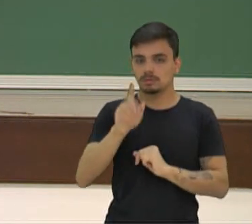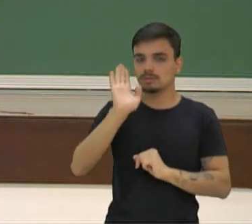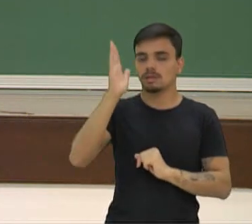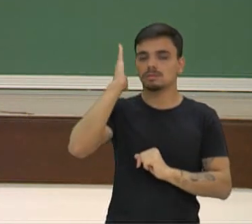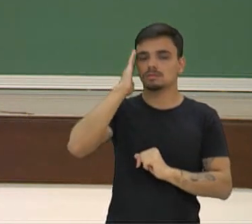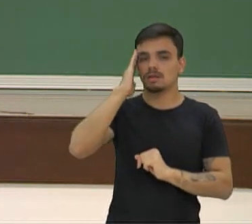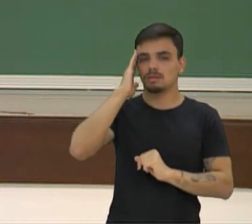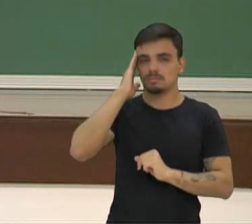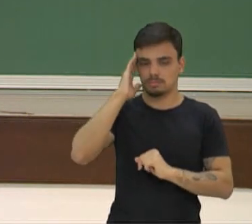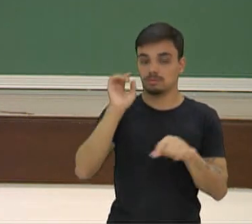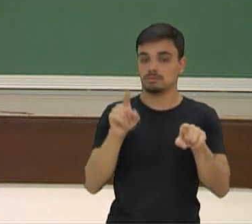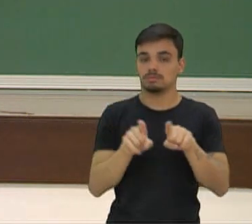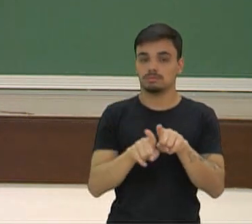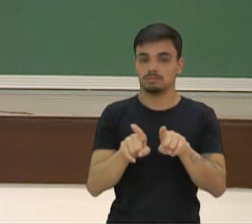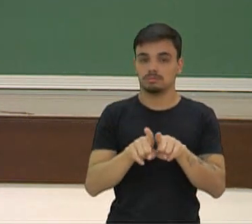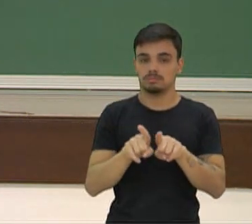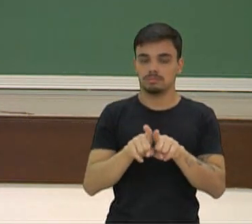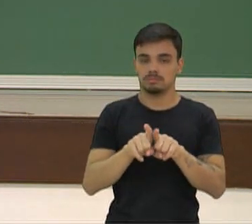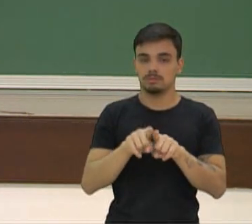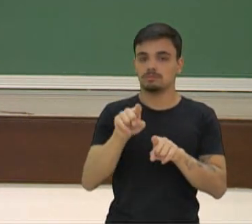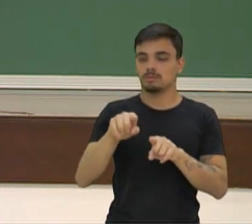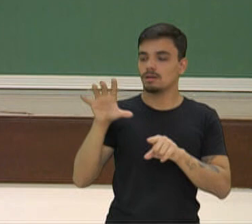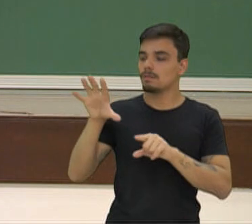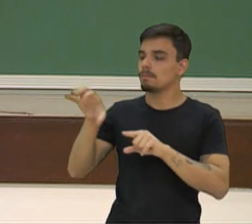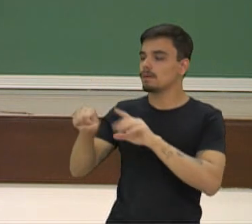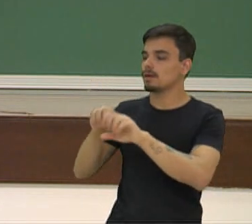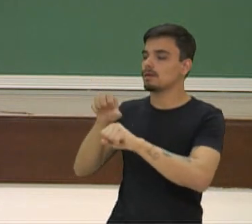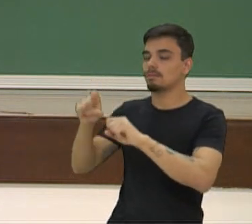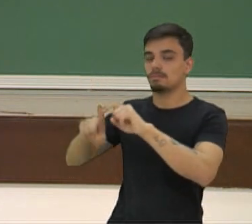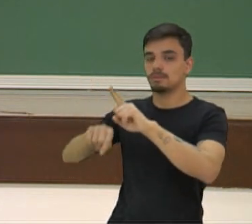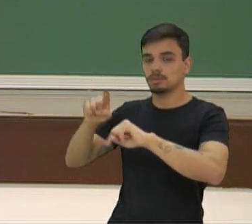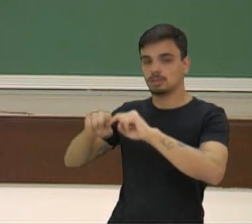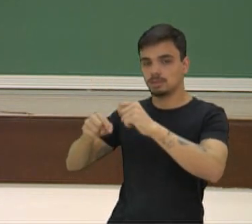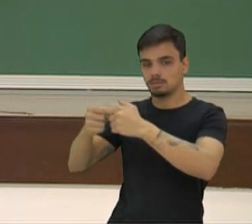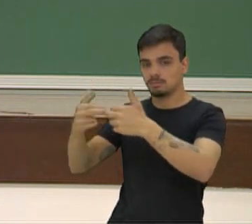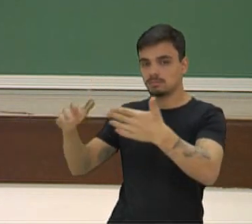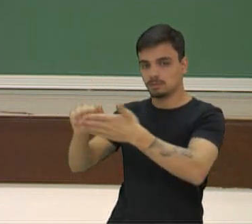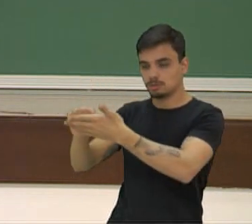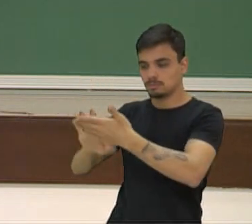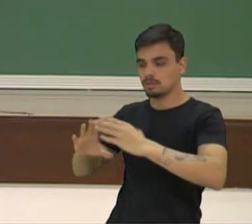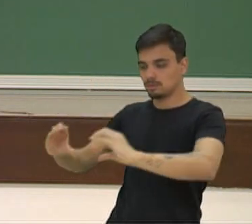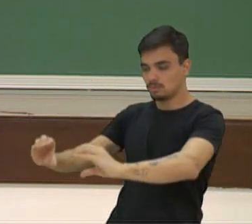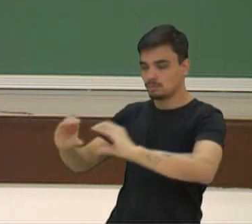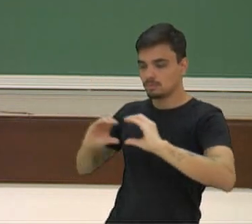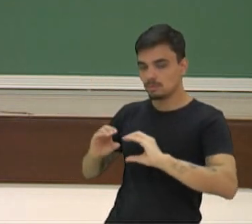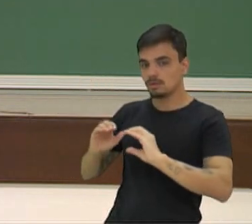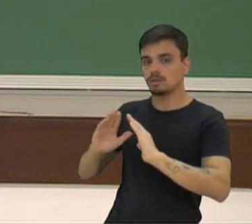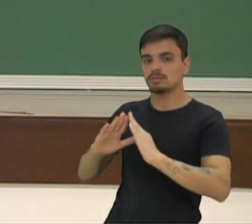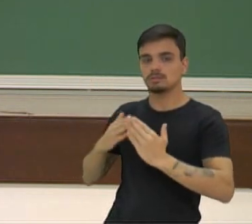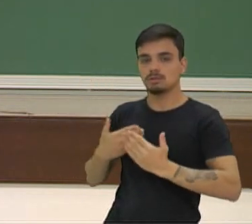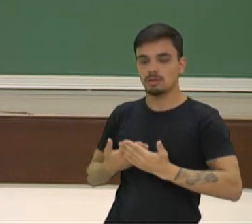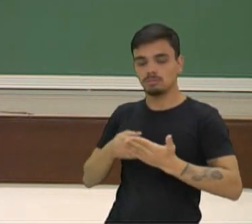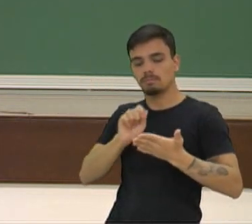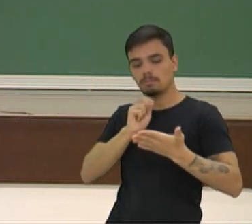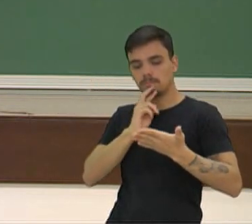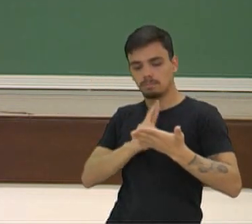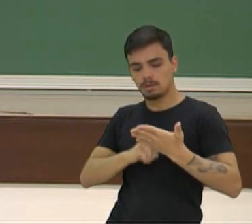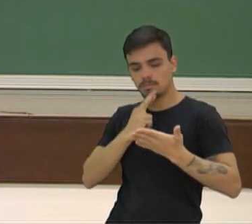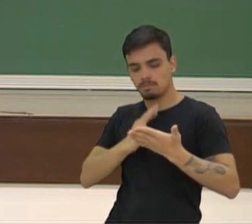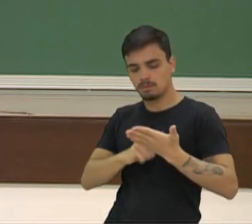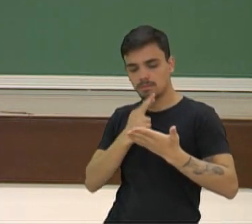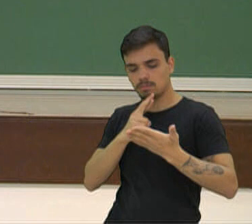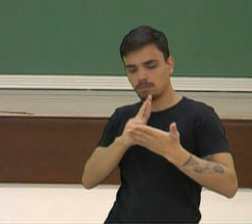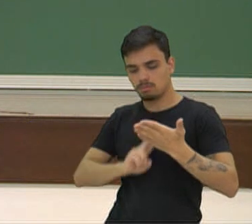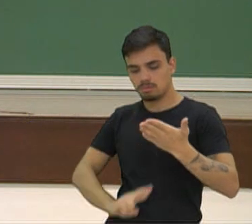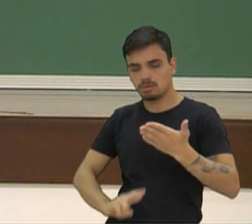acostumado, é o seguinte: você que está recolhendo as atividades na escola, pegando as atividades na escola, preencha, responda